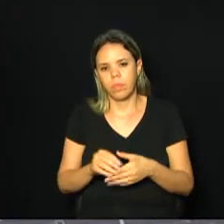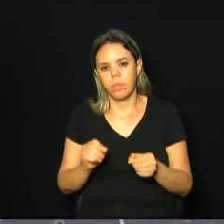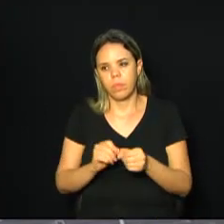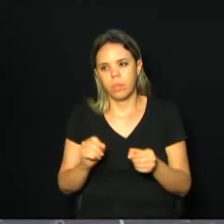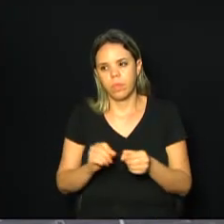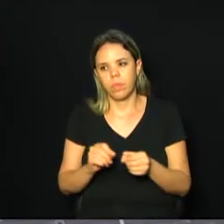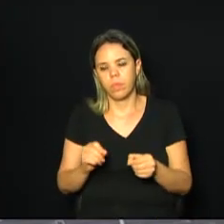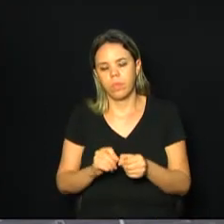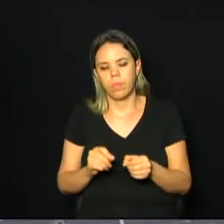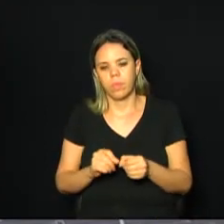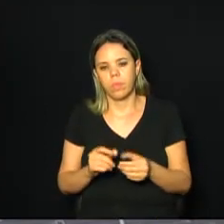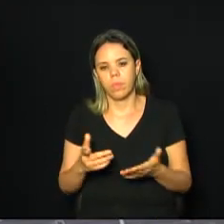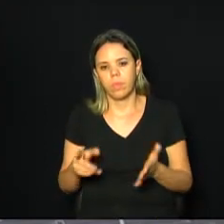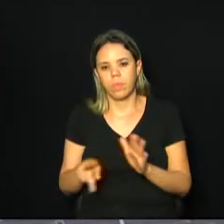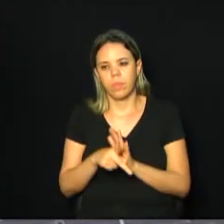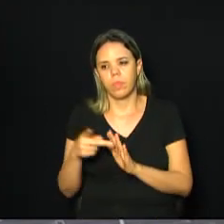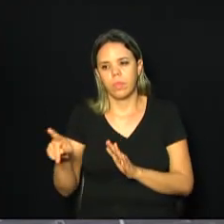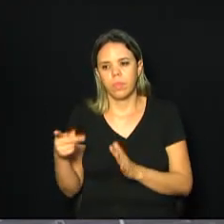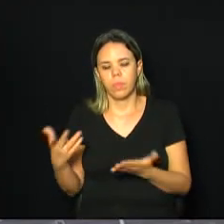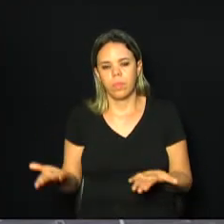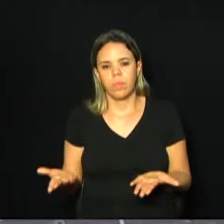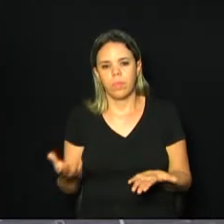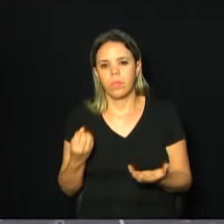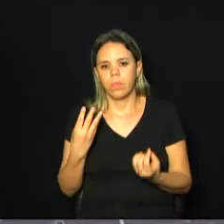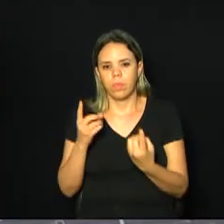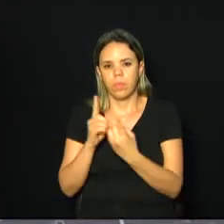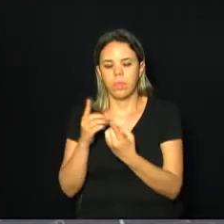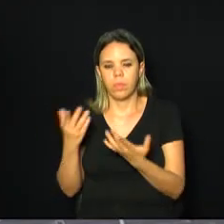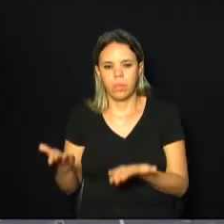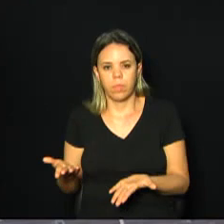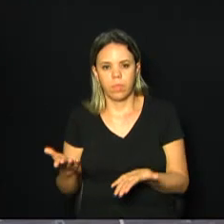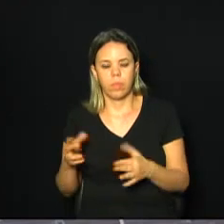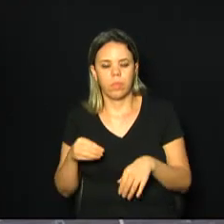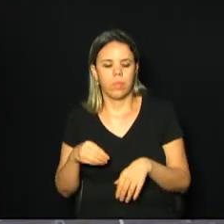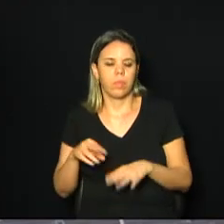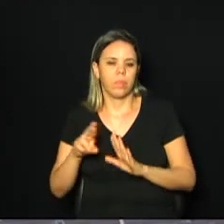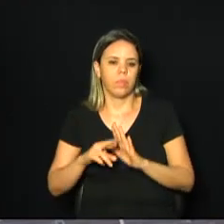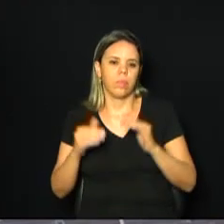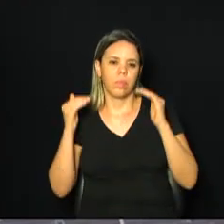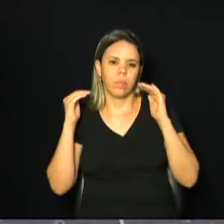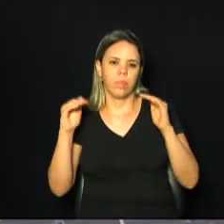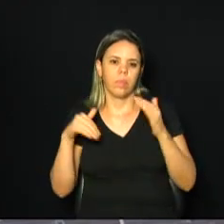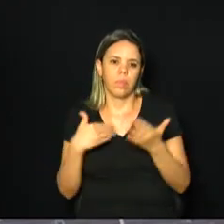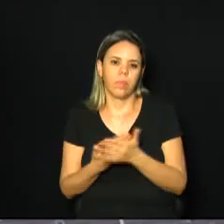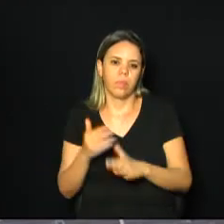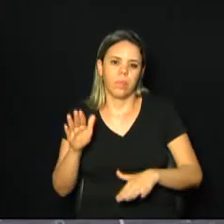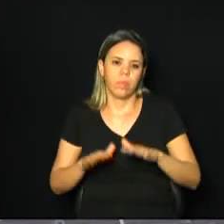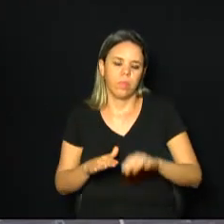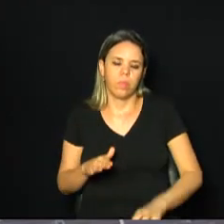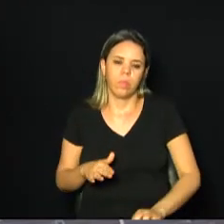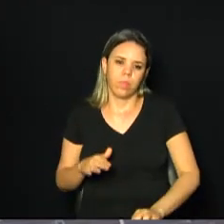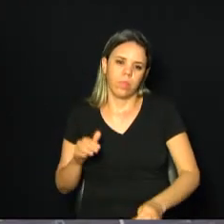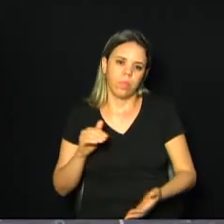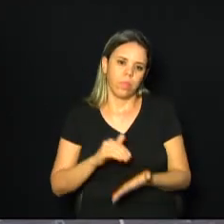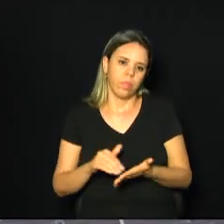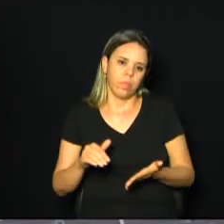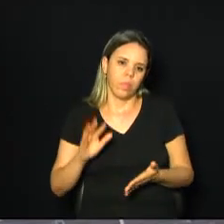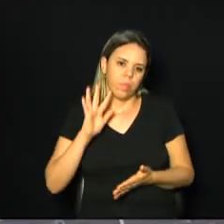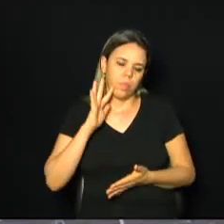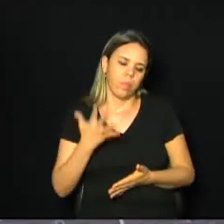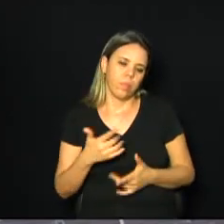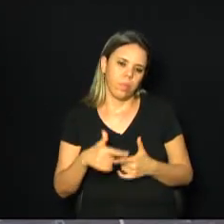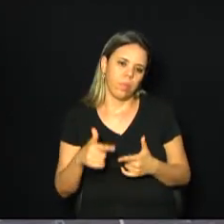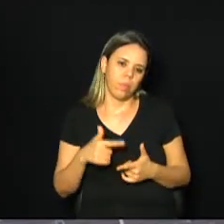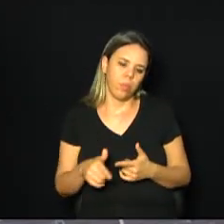naquele caso específico dela. Ela é muito bem atendida, passado todo o procedimento e até, às vezes, até assessorada para que seja resolvido o